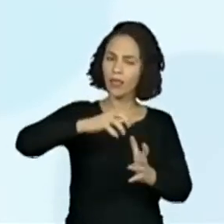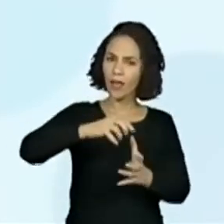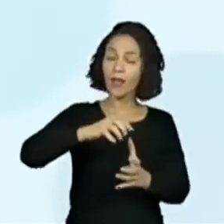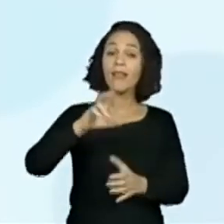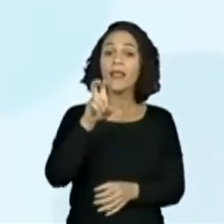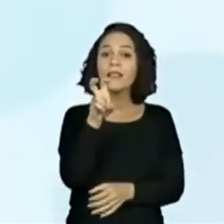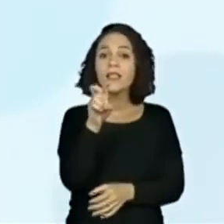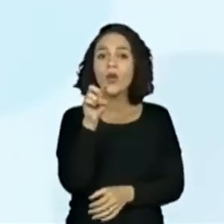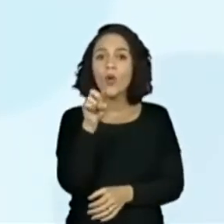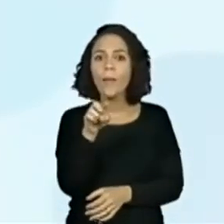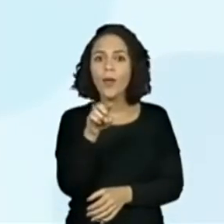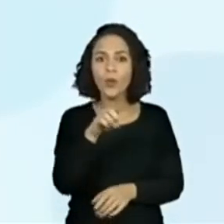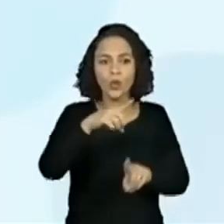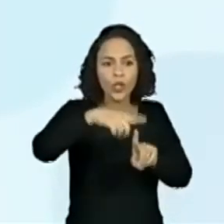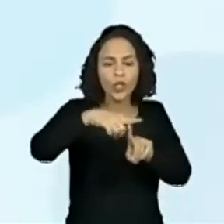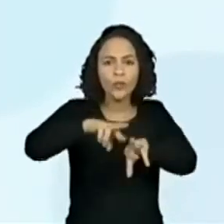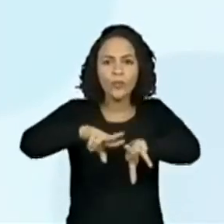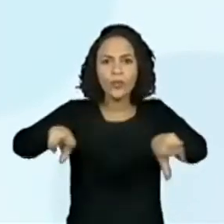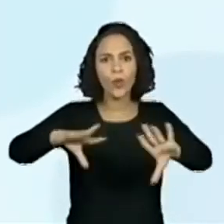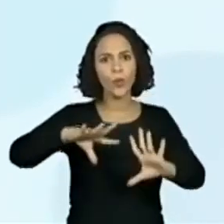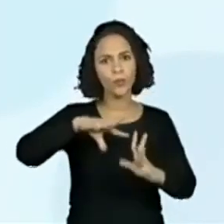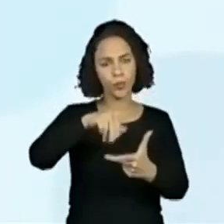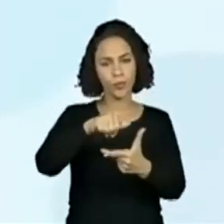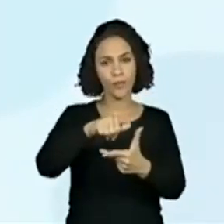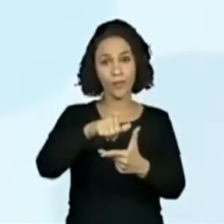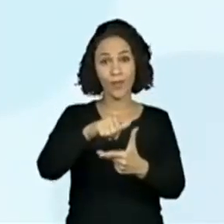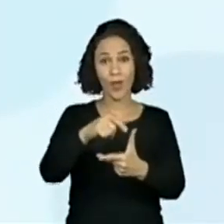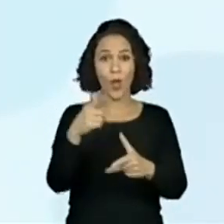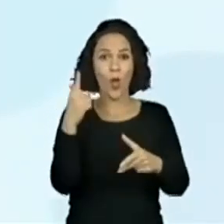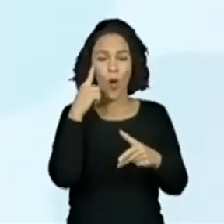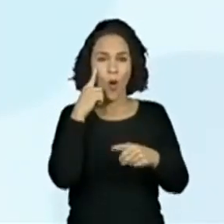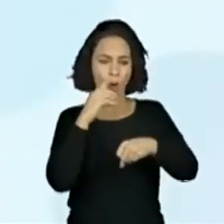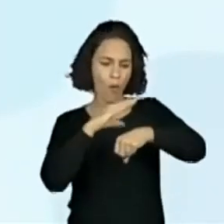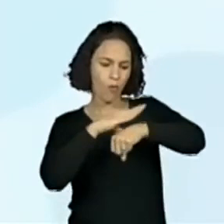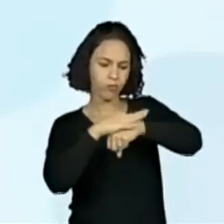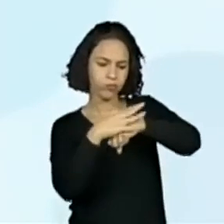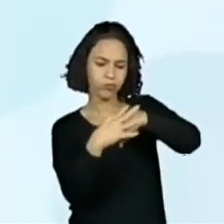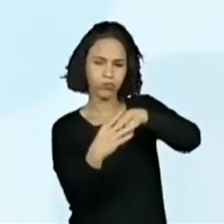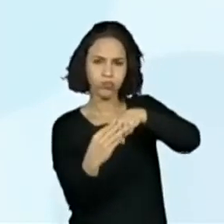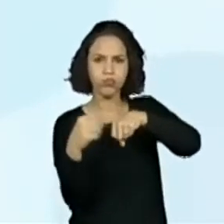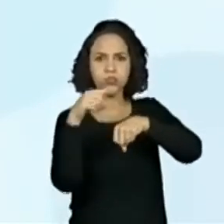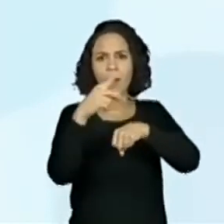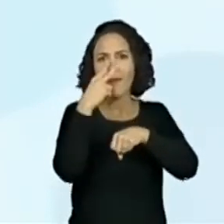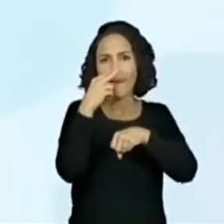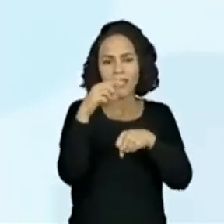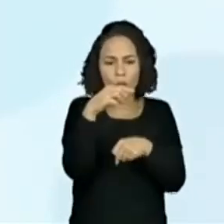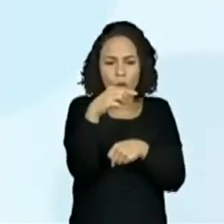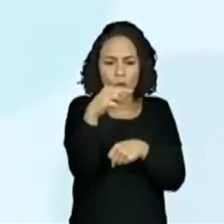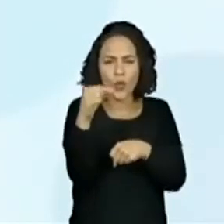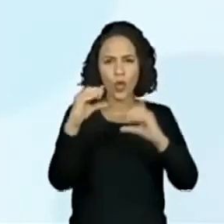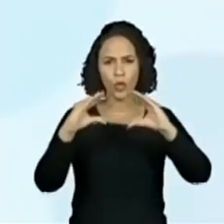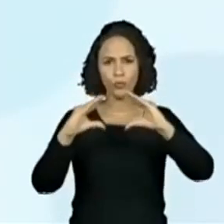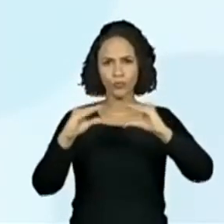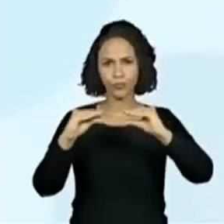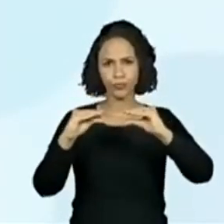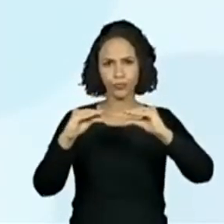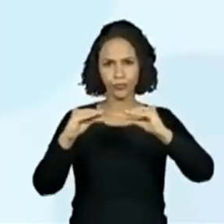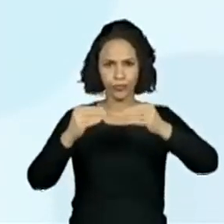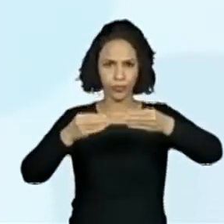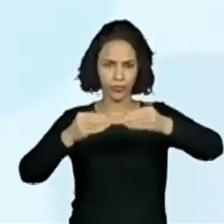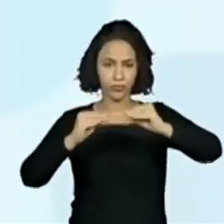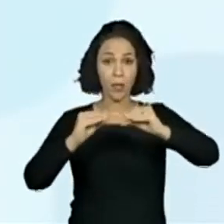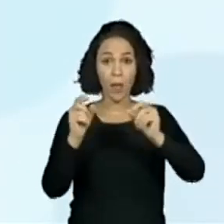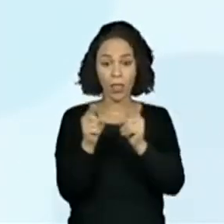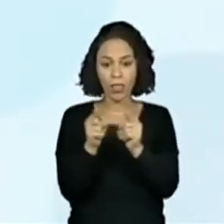mil espécies no mundo. O corpo das baratas tem um formato ovular e deprimido. Seu tamanho